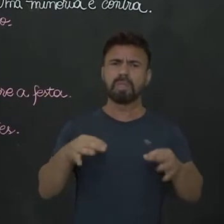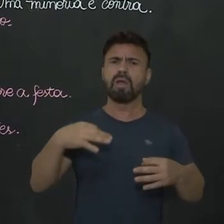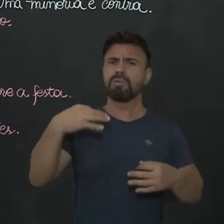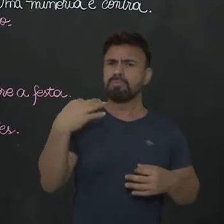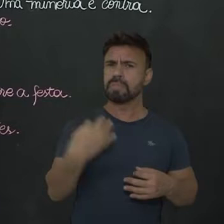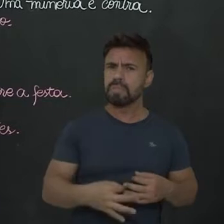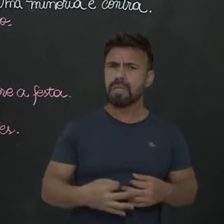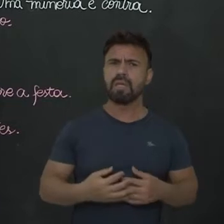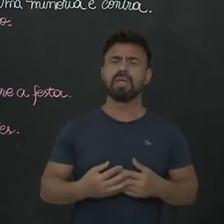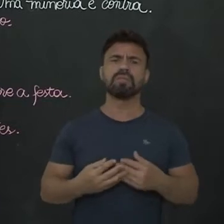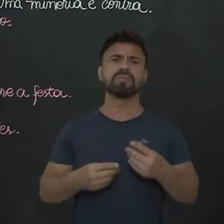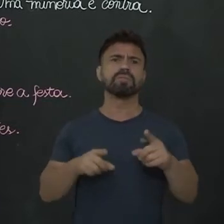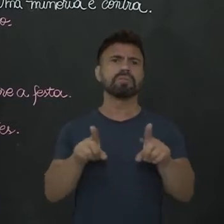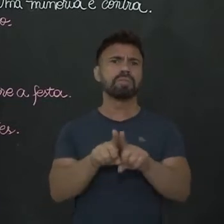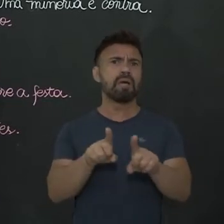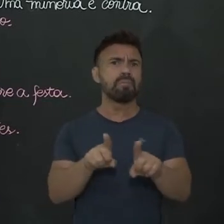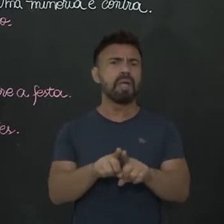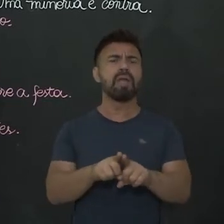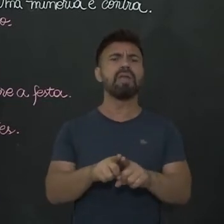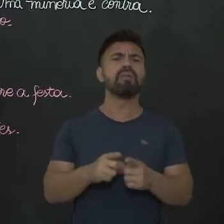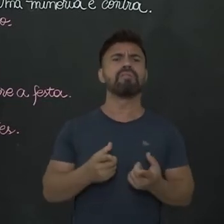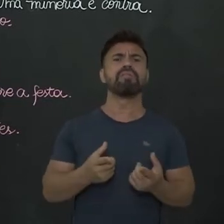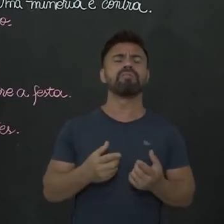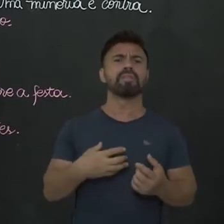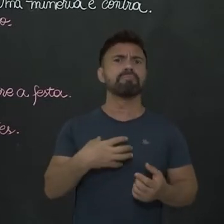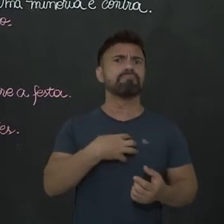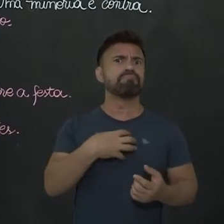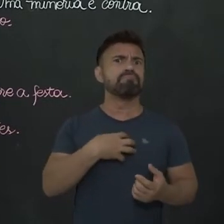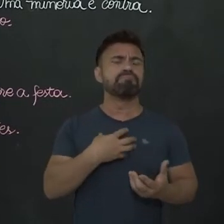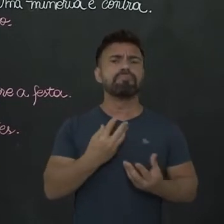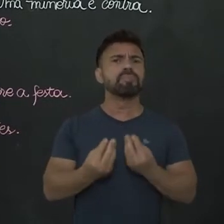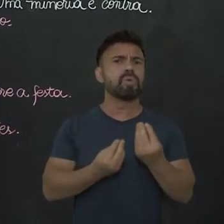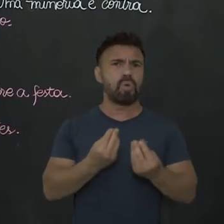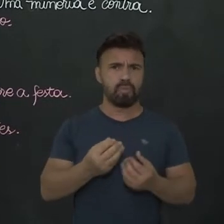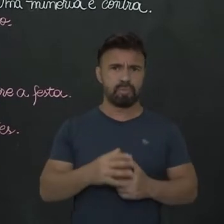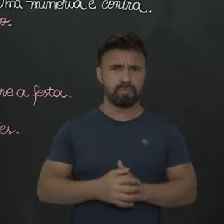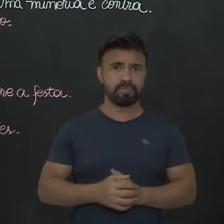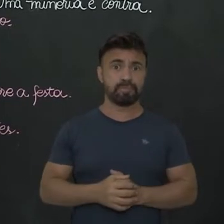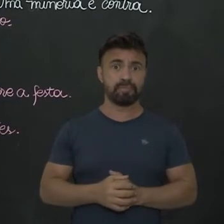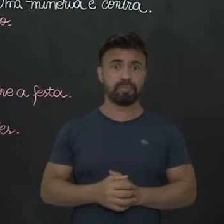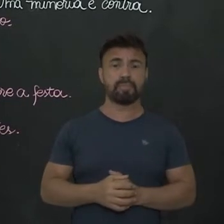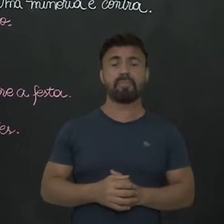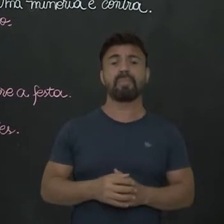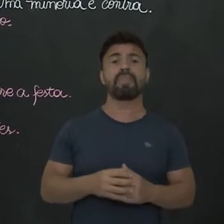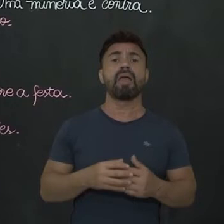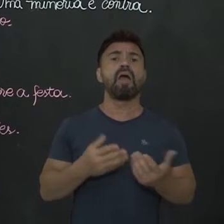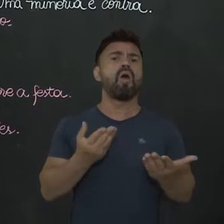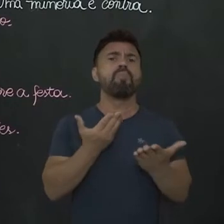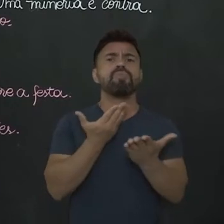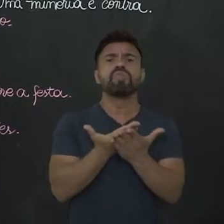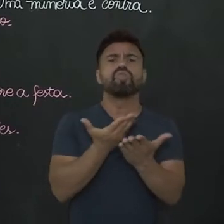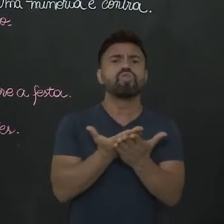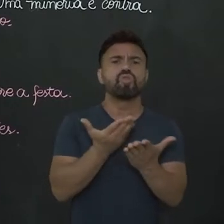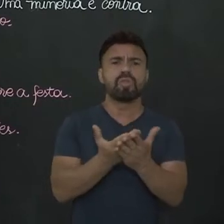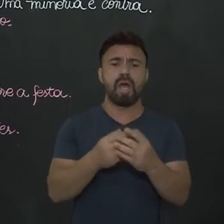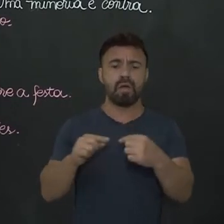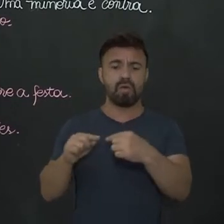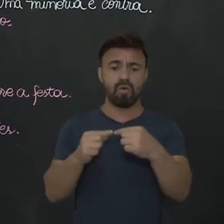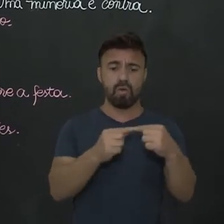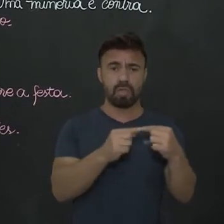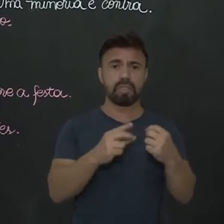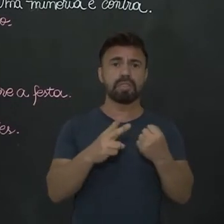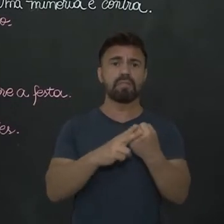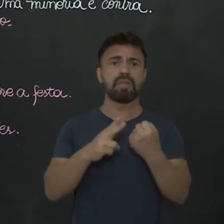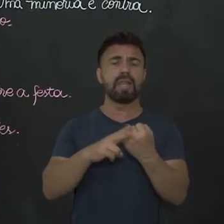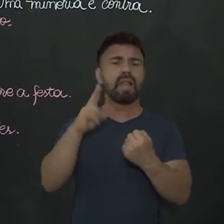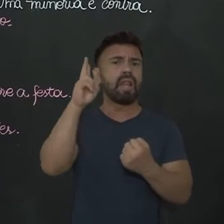corretas, gramaticalmente corretas e que também, obviamente, façam sentido do ponto de vista semântico. Para a gente estudar a concordância verbal, a gente